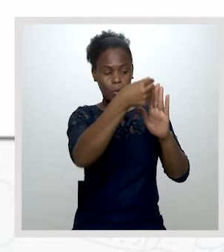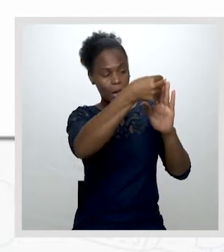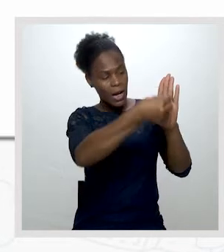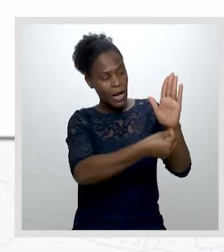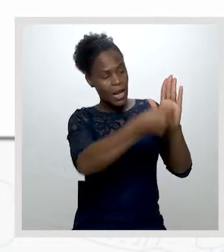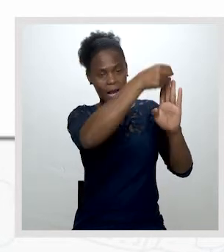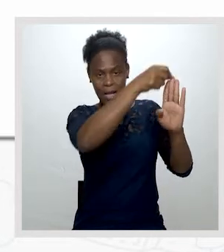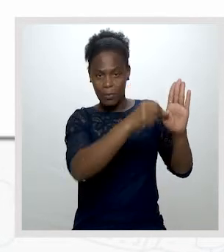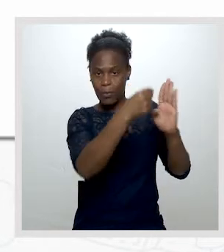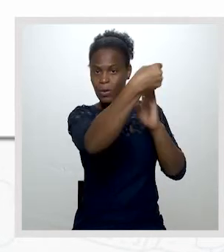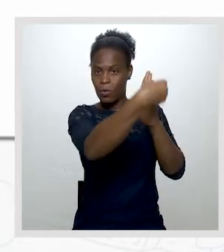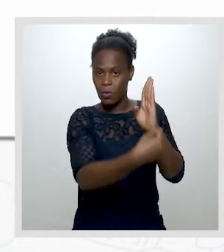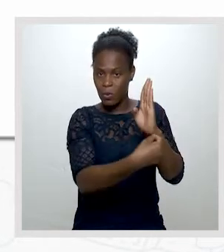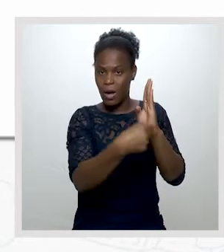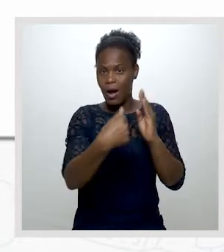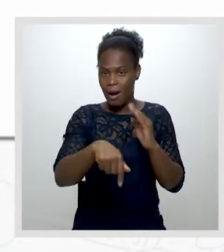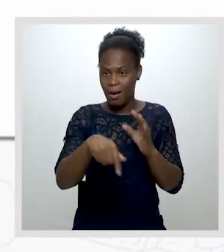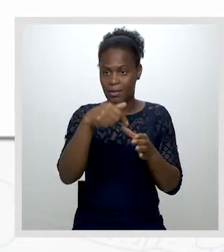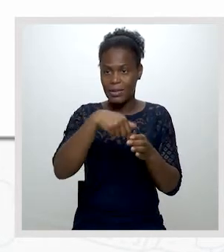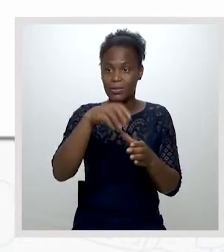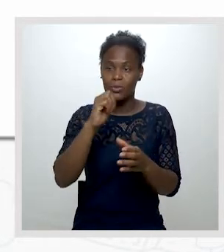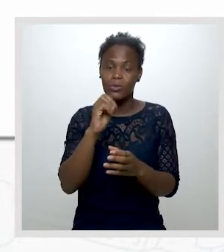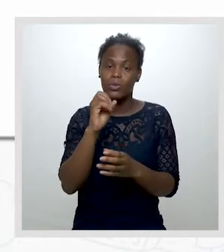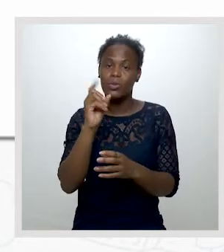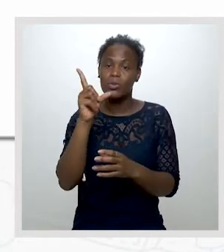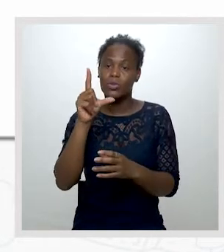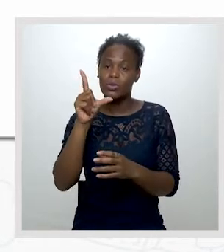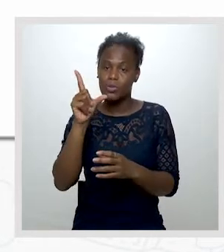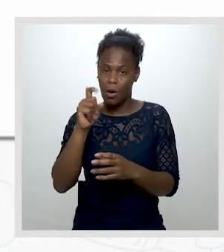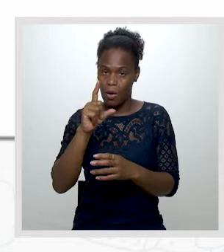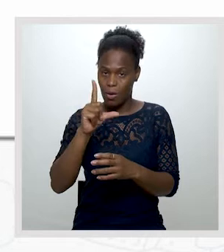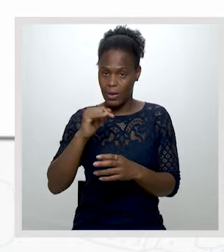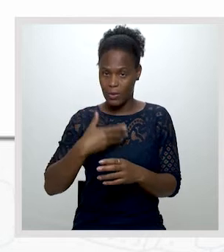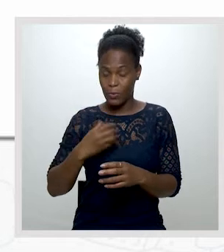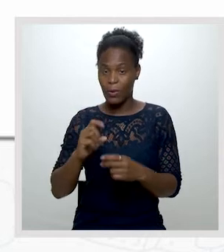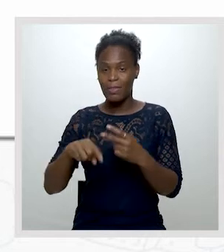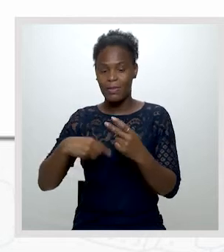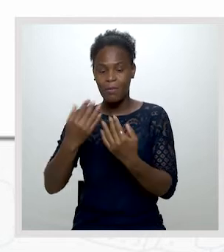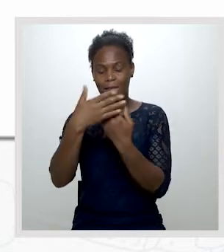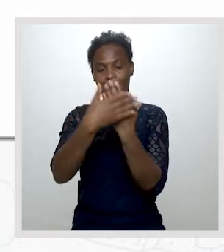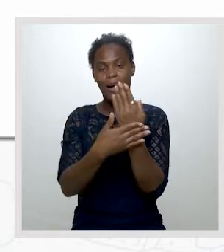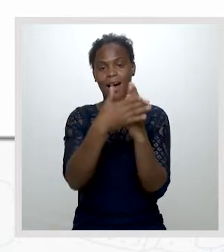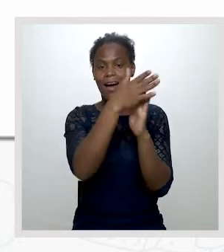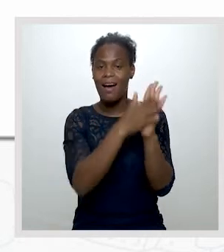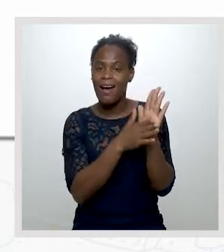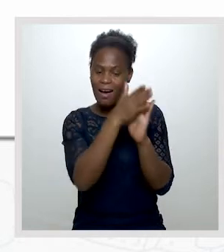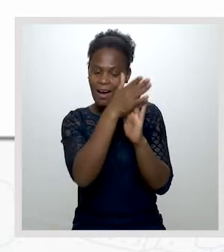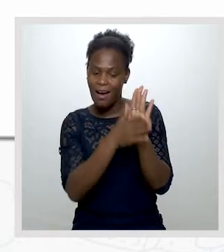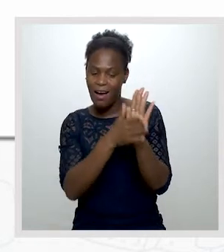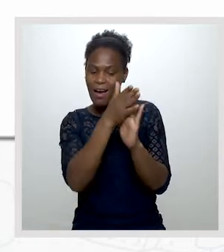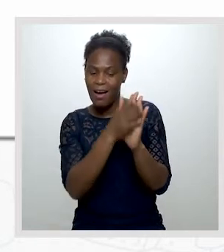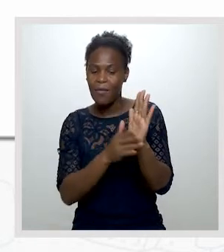sólido. Temos a face lateral e temos o vértice, que é o